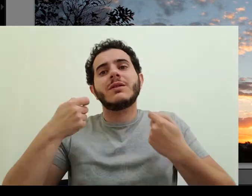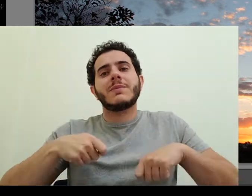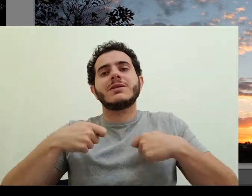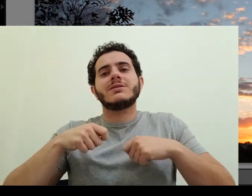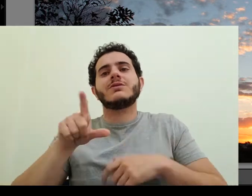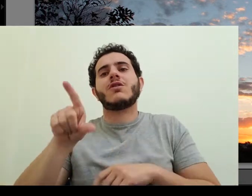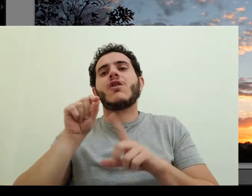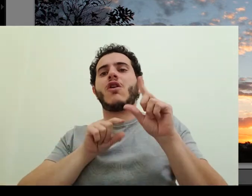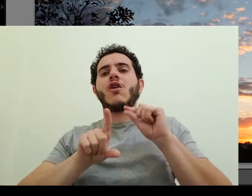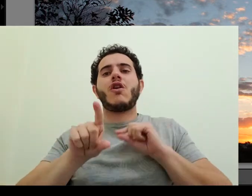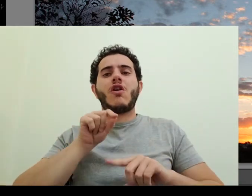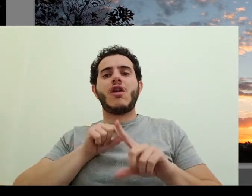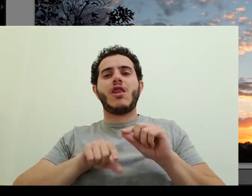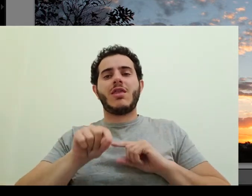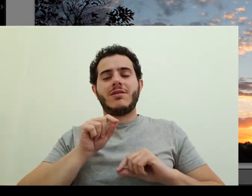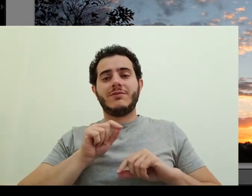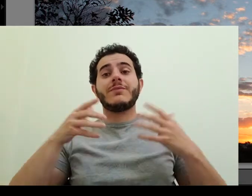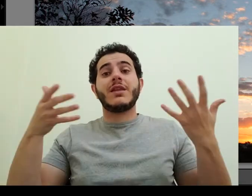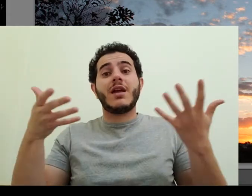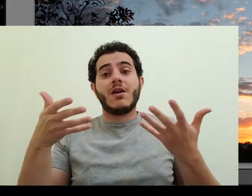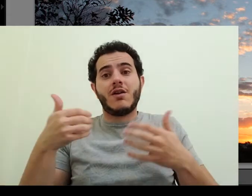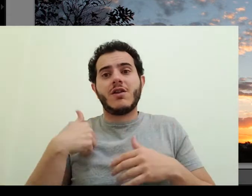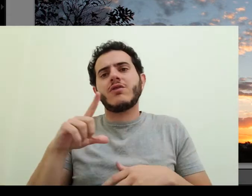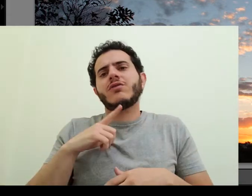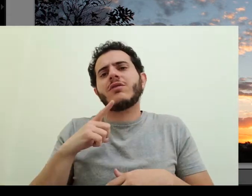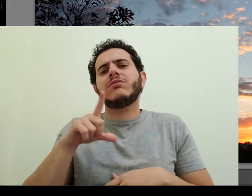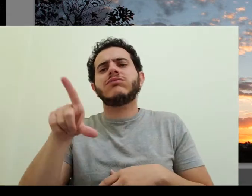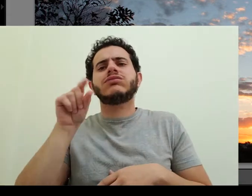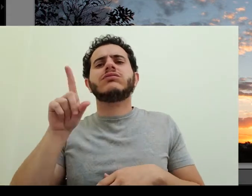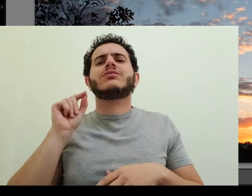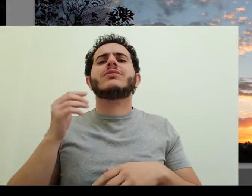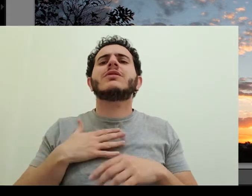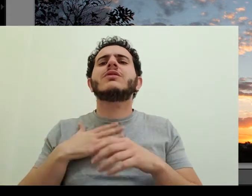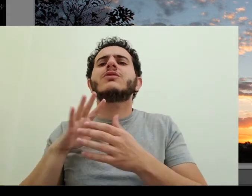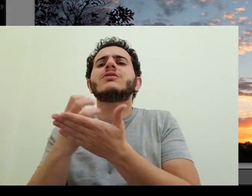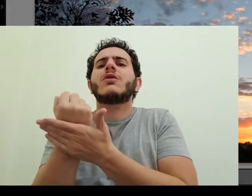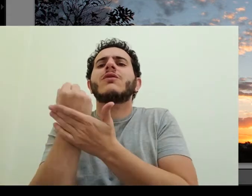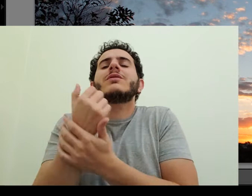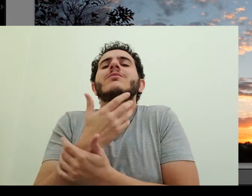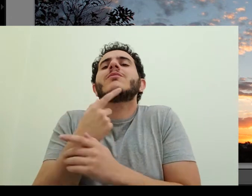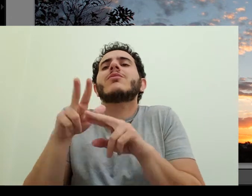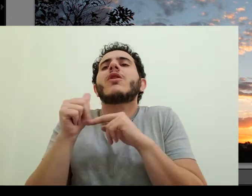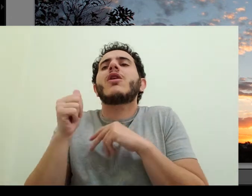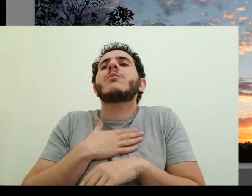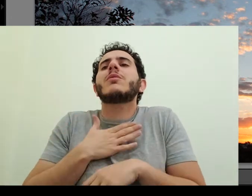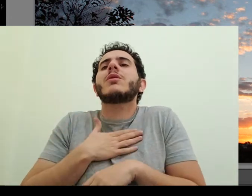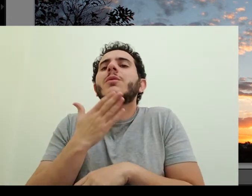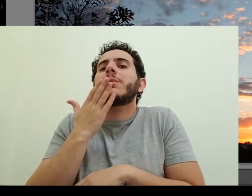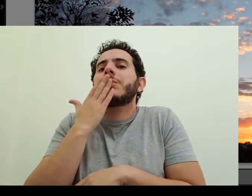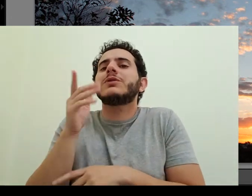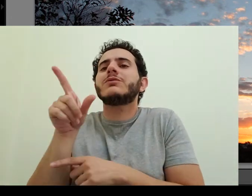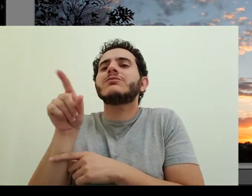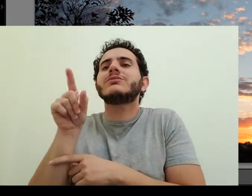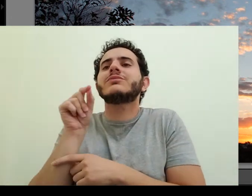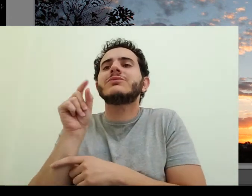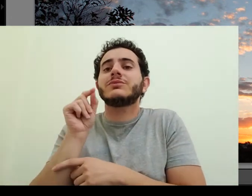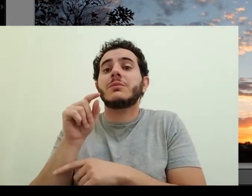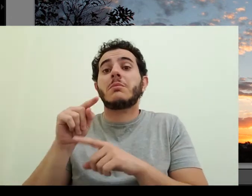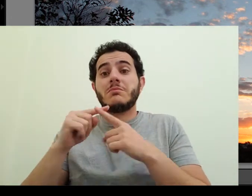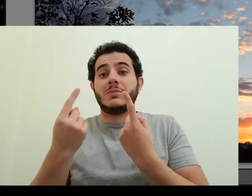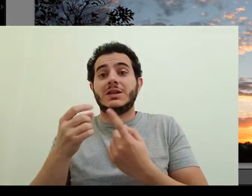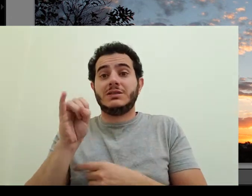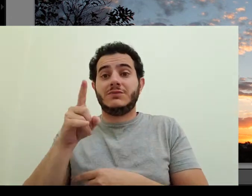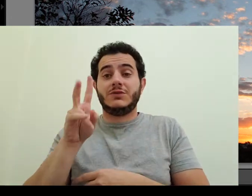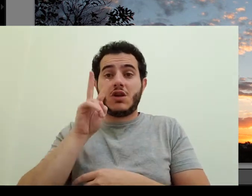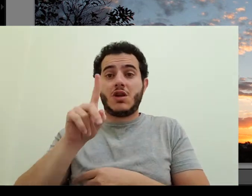trabalhar. Aqui eu já tenho algumas preferências, né, os preferidos que eu deixei aqui, mas se você clicar nesses quadradinhos aqui do lado,